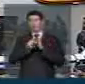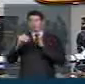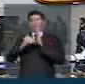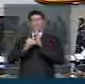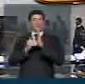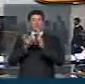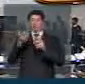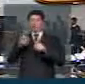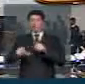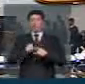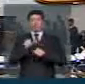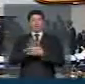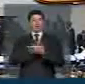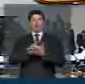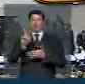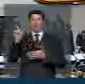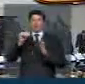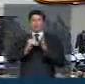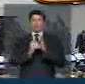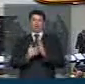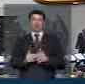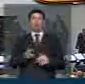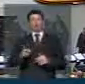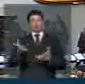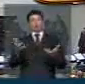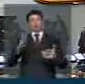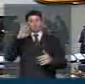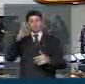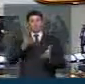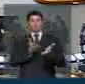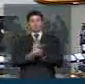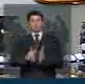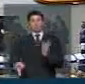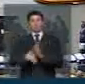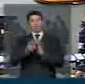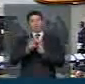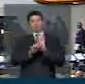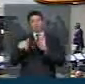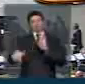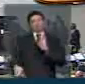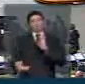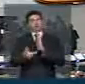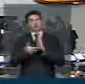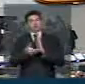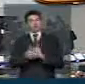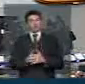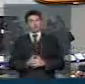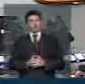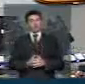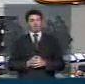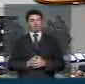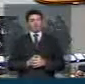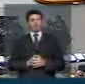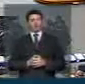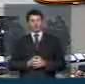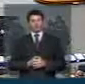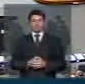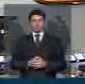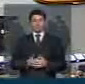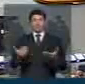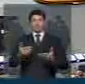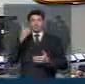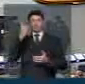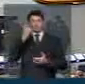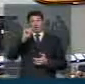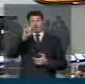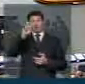foi feito no Senado e mantém a perspectiva de aprovação do que os deputados aprovaram aqui na semana retrasada. O deputado Ivan Valente,